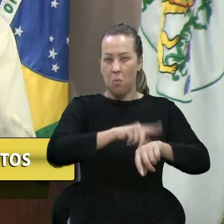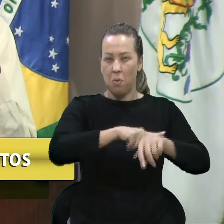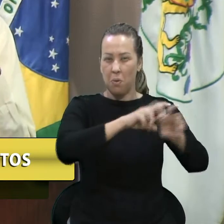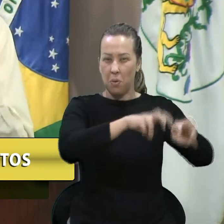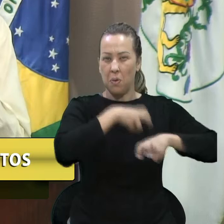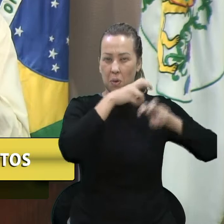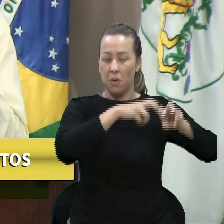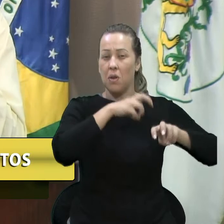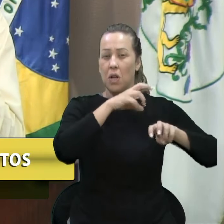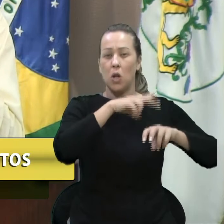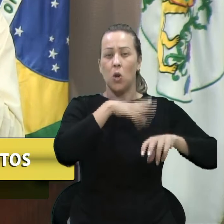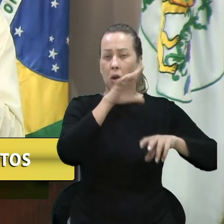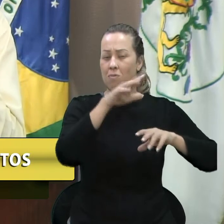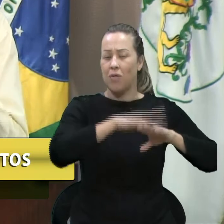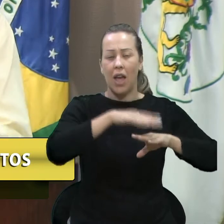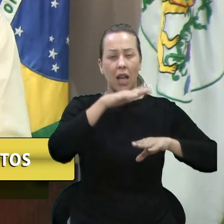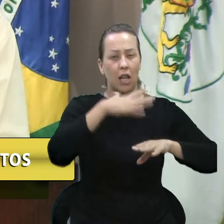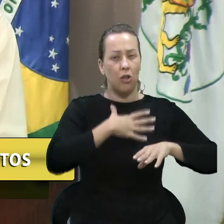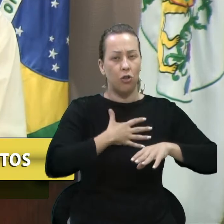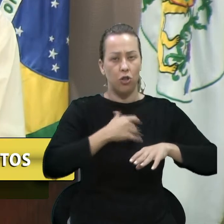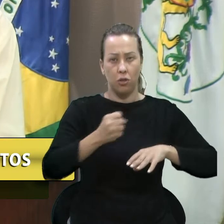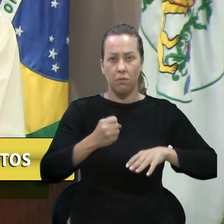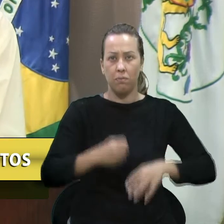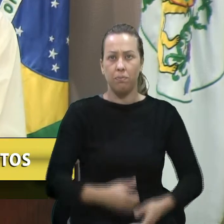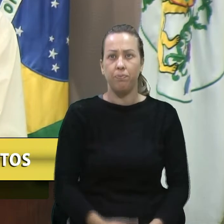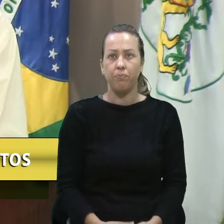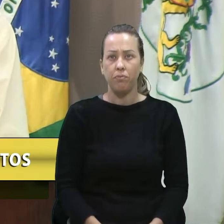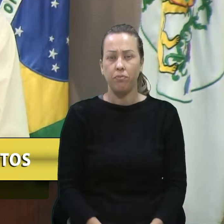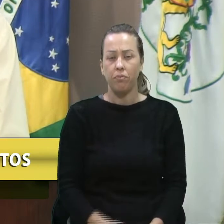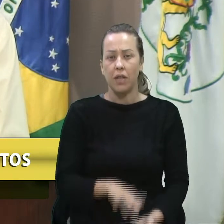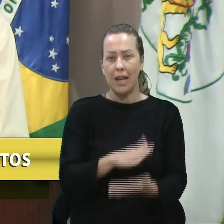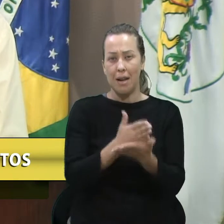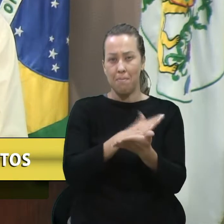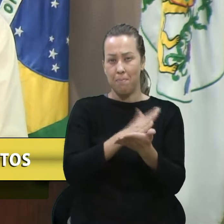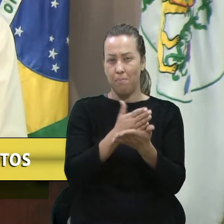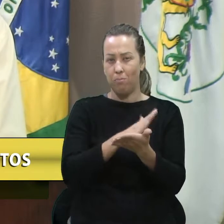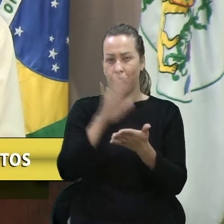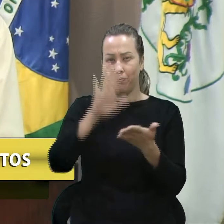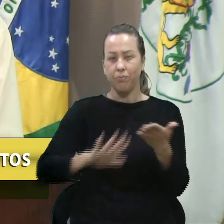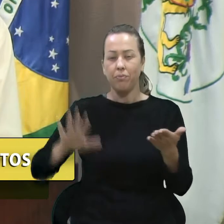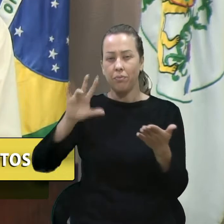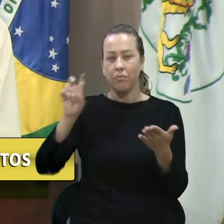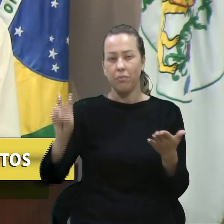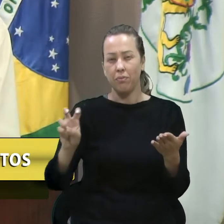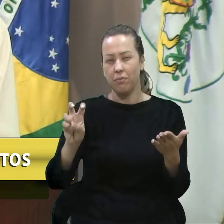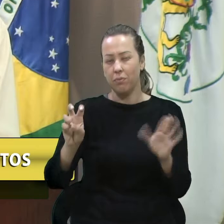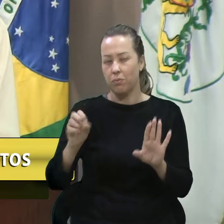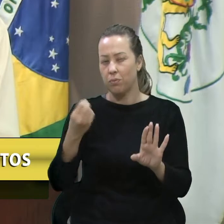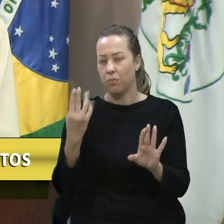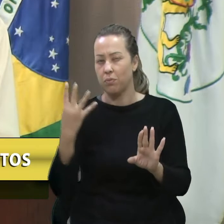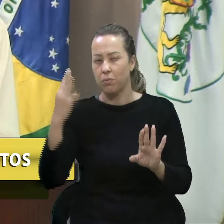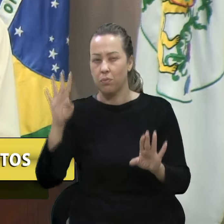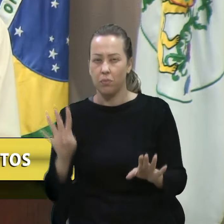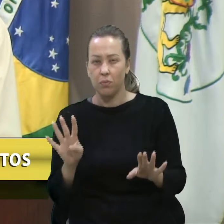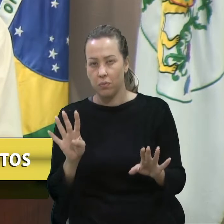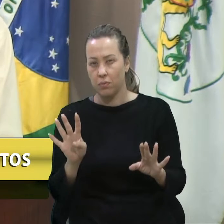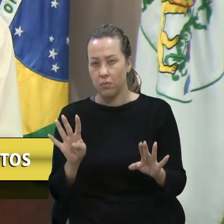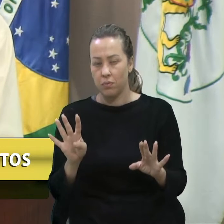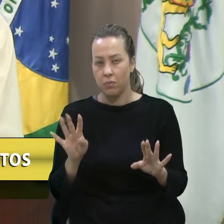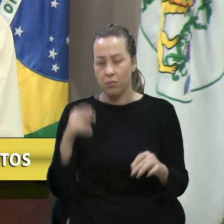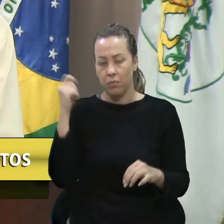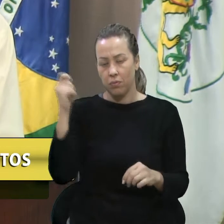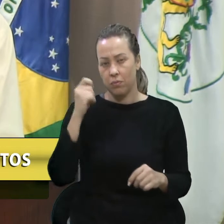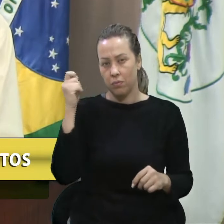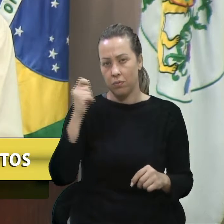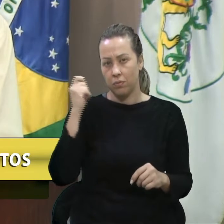Então o índice de suicídio é muito grande. Enquanto a média nacional é entre 5 e 4, no Rio Grande